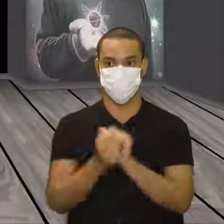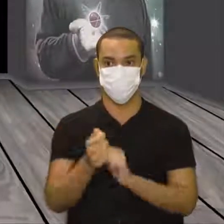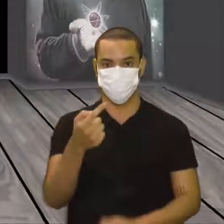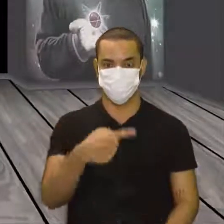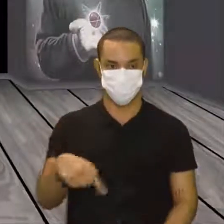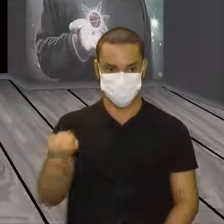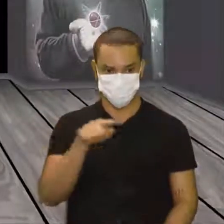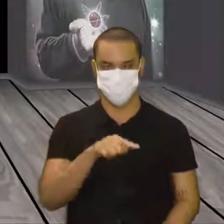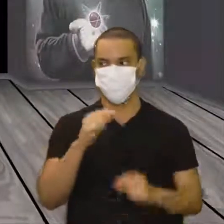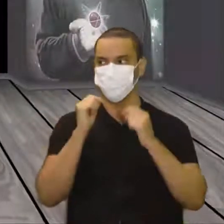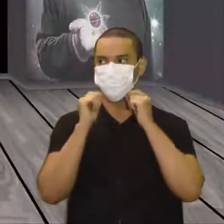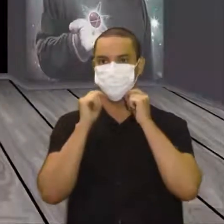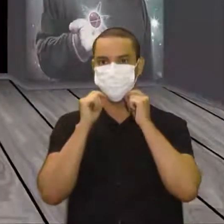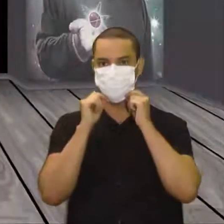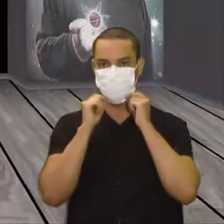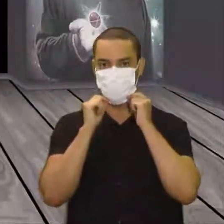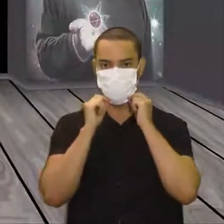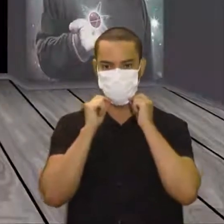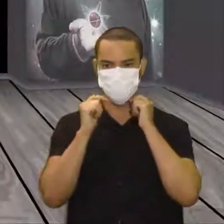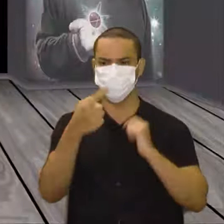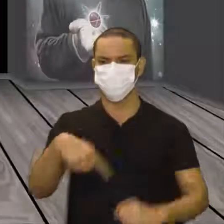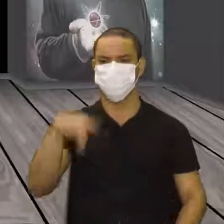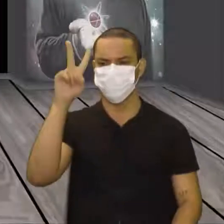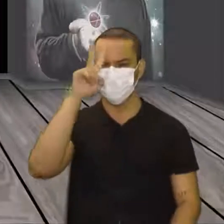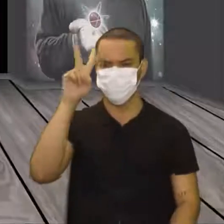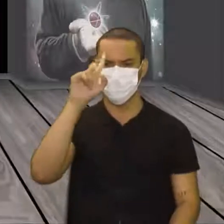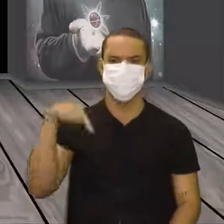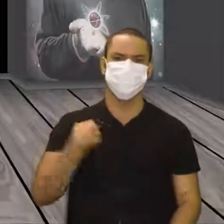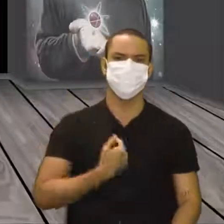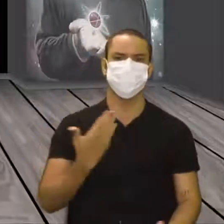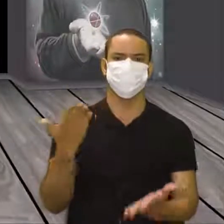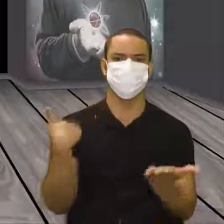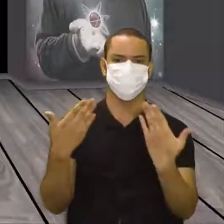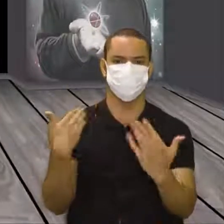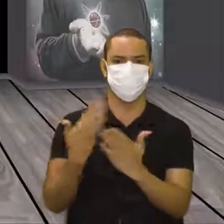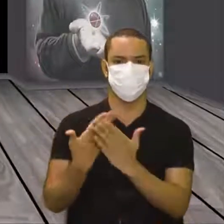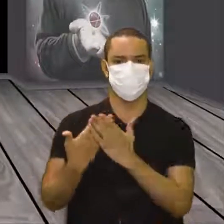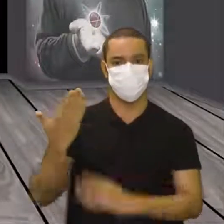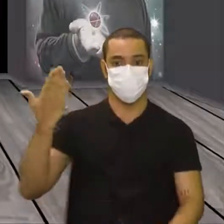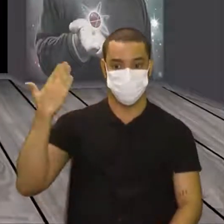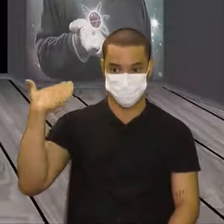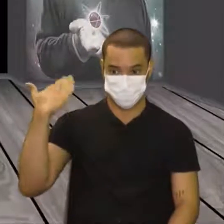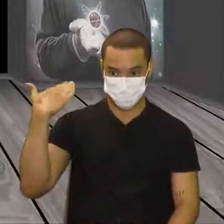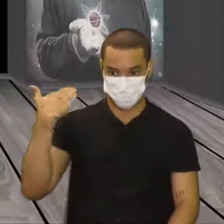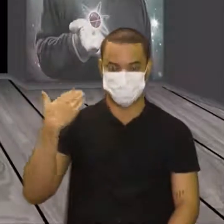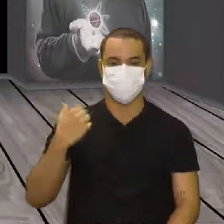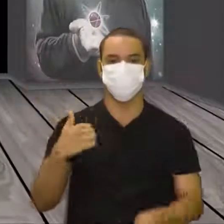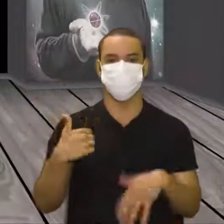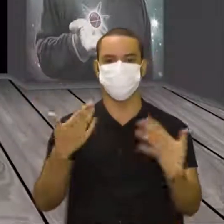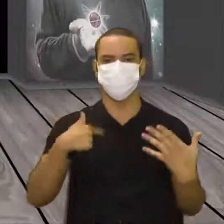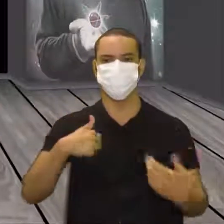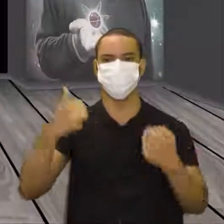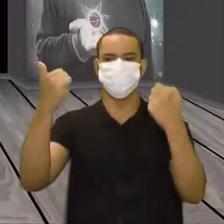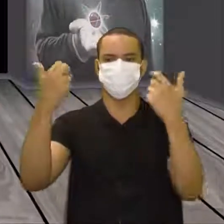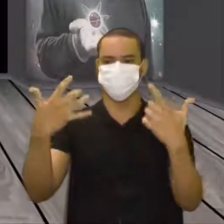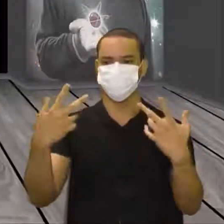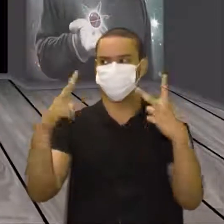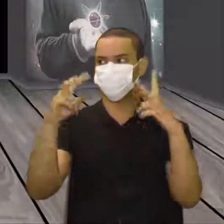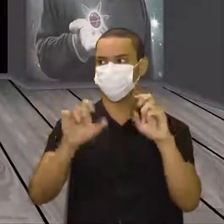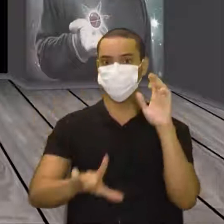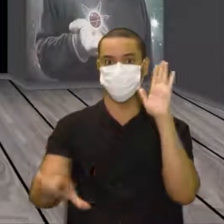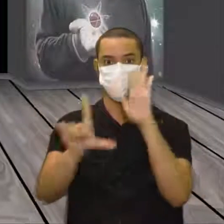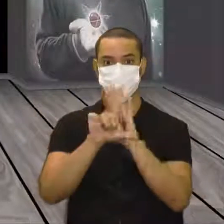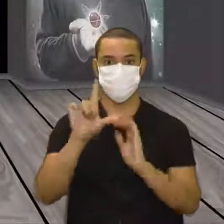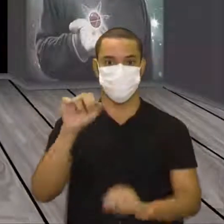vocês. Galerinha, quem lembra que nós estávamos aí conversando a aula passada? Bom, nós estávamos falando de lei